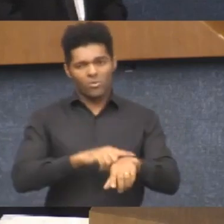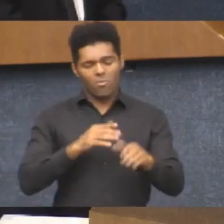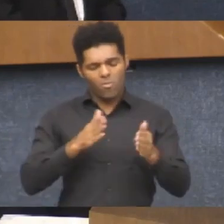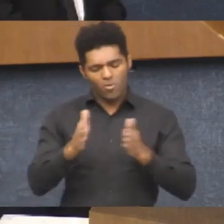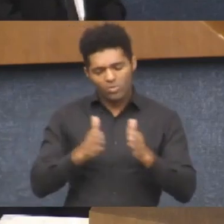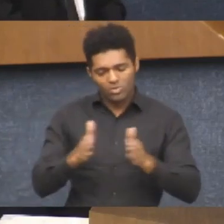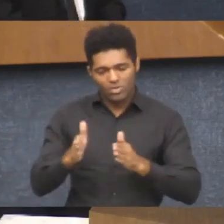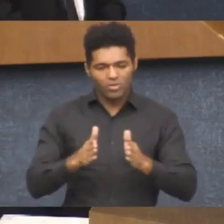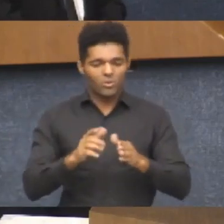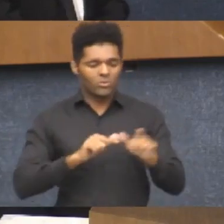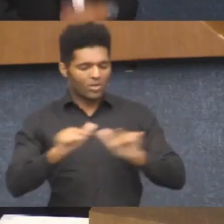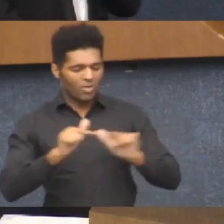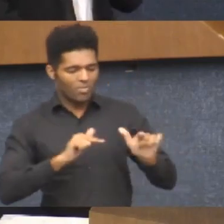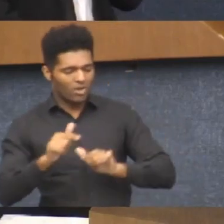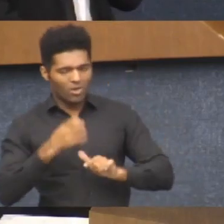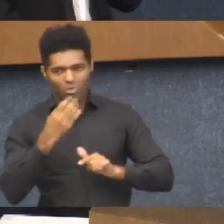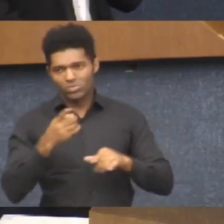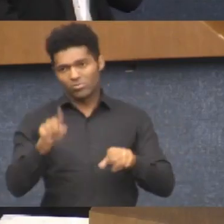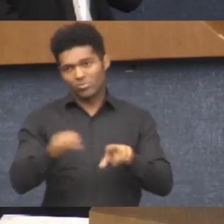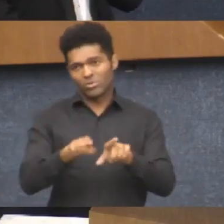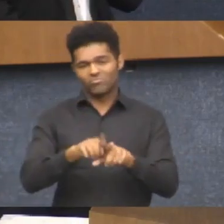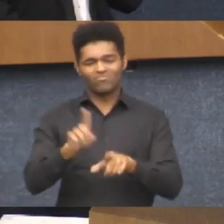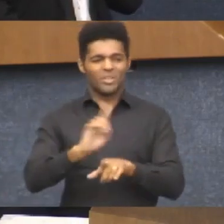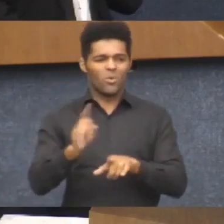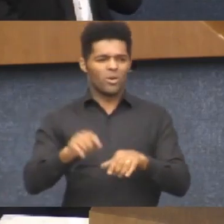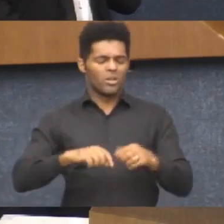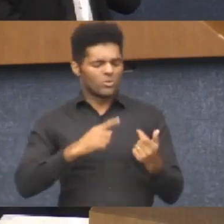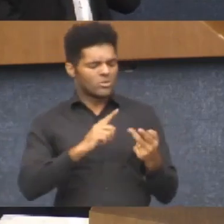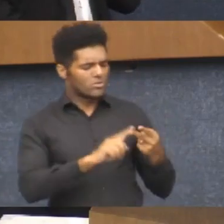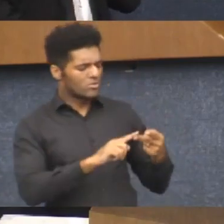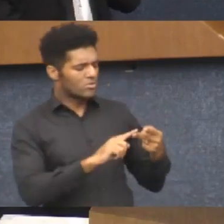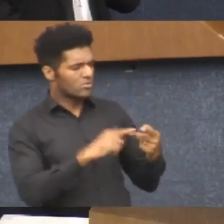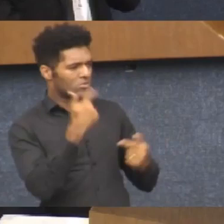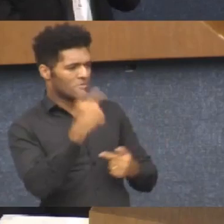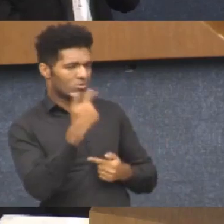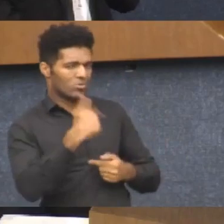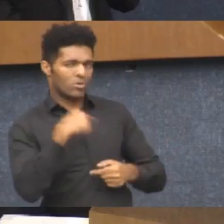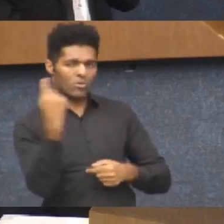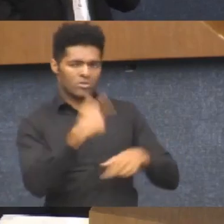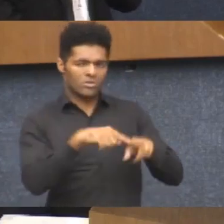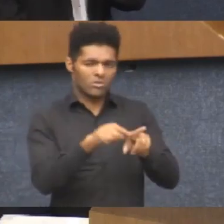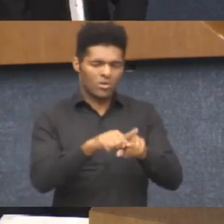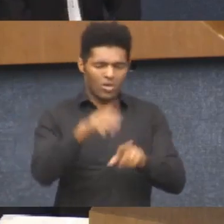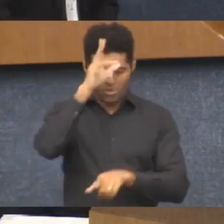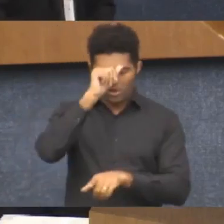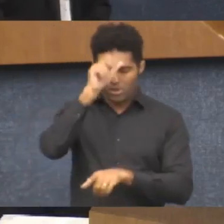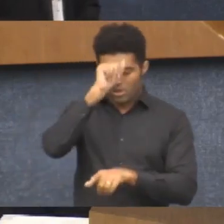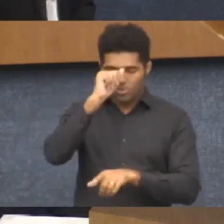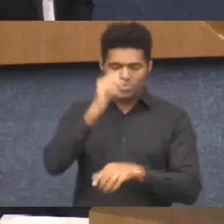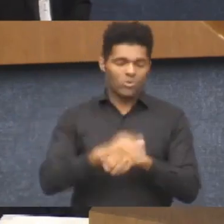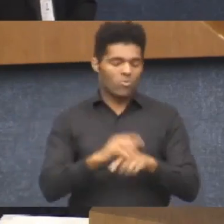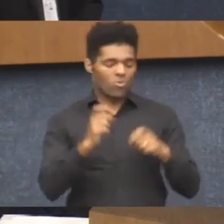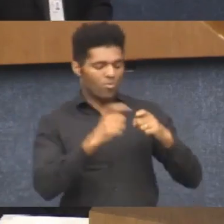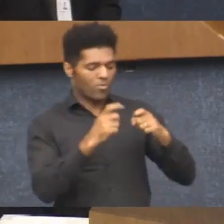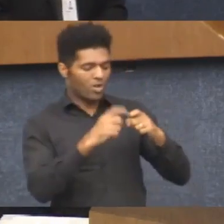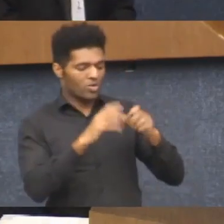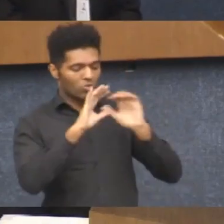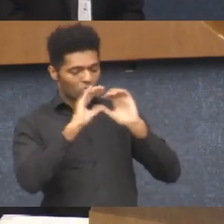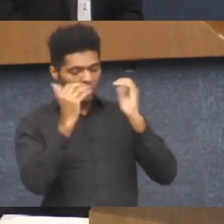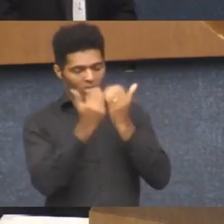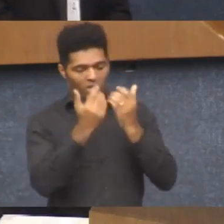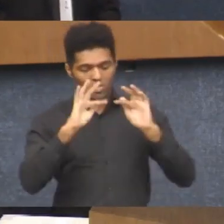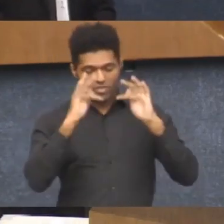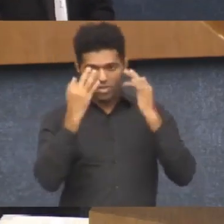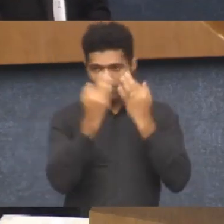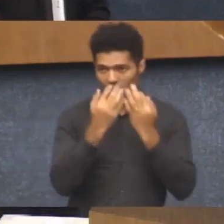Segundo, eu acho que a gente aprendeu também, né, como médicos e médicas de família e comunidade, que a nossa história, né,